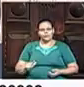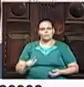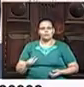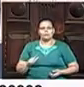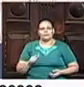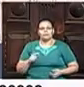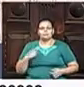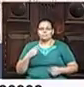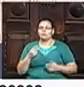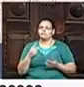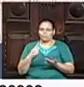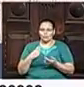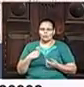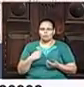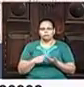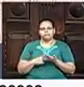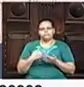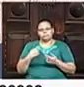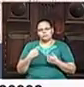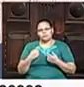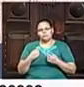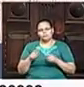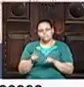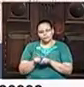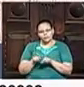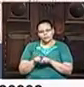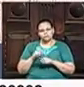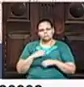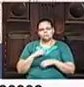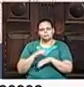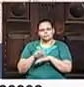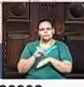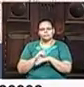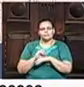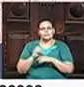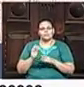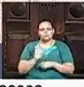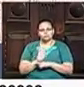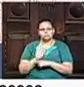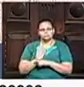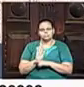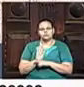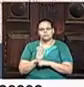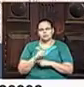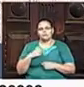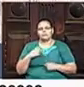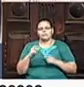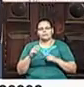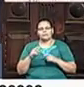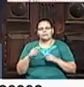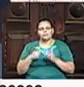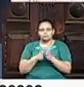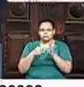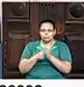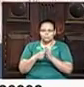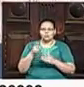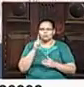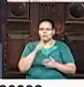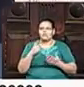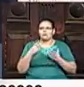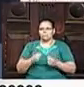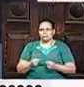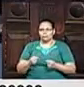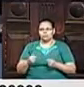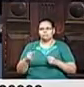que podem contar comigo também, para qualquer coisa estaremos juntos aí nessa batalha para que eles possam assumir o cargo dele. Muito